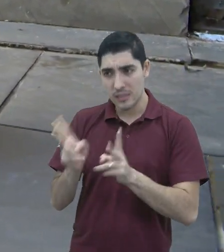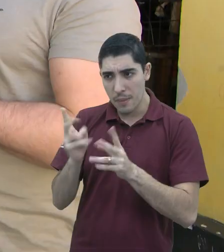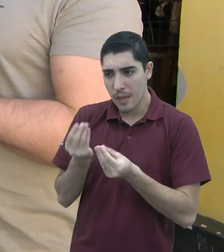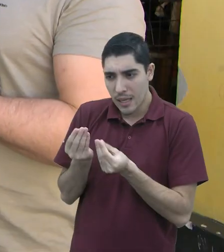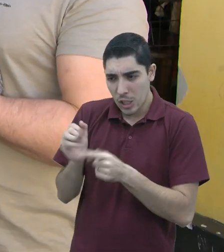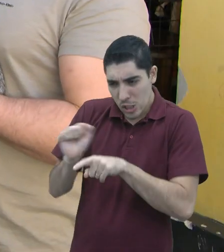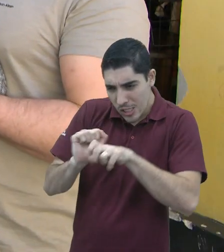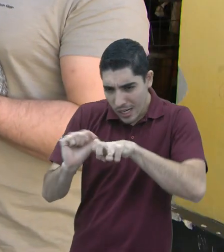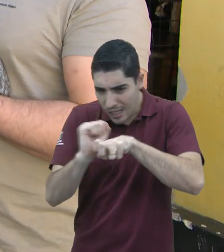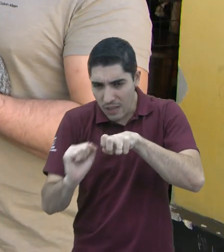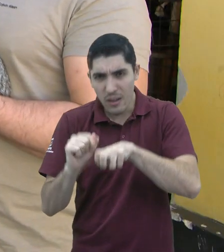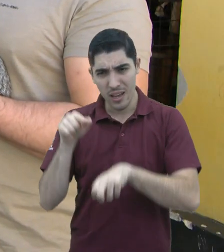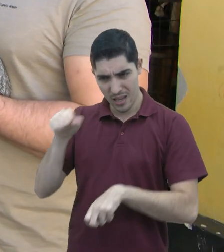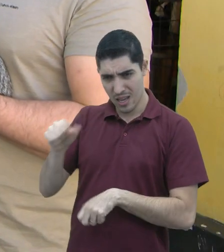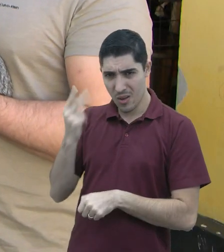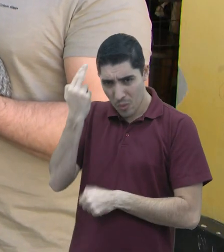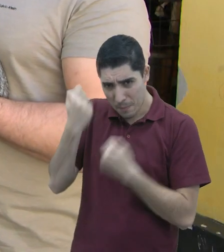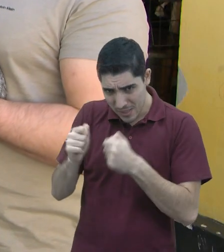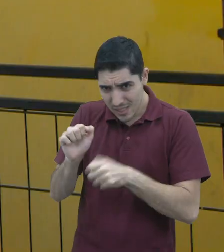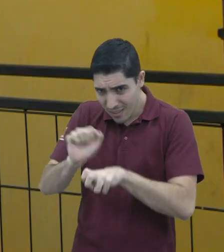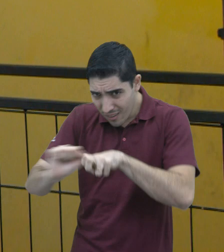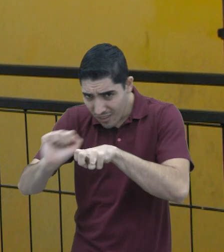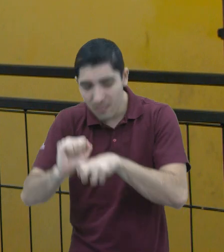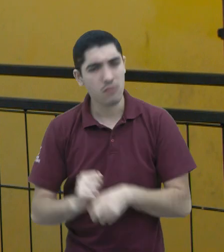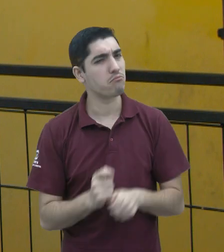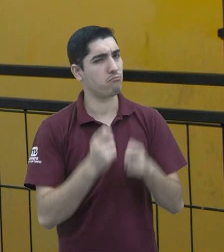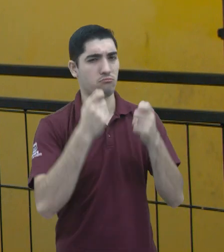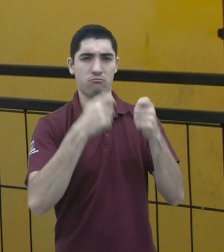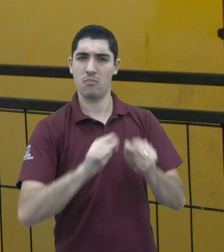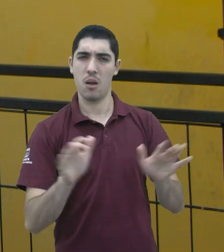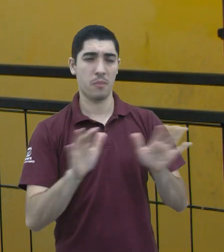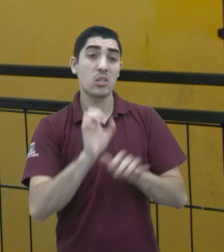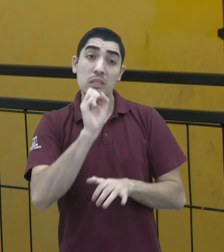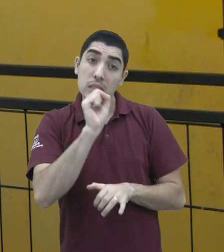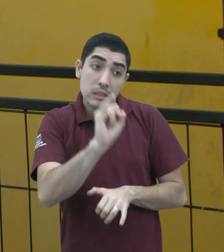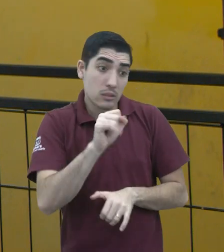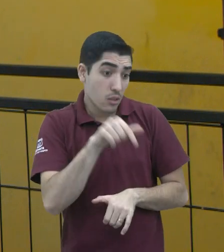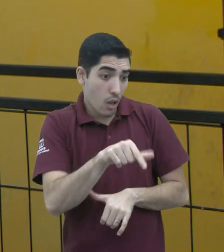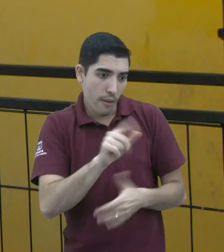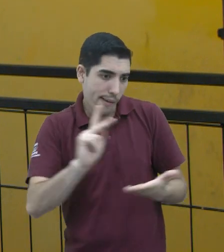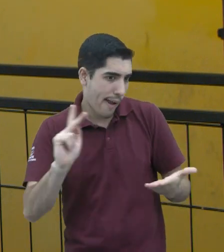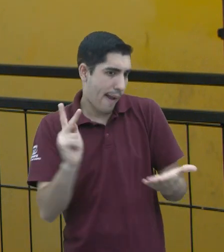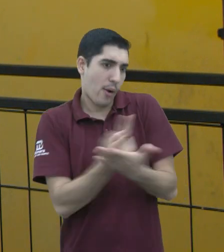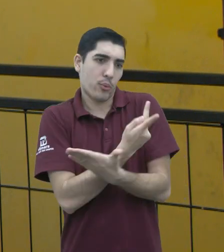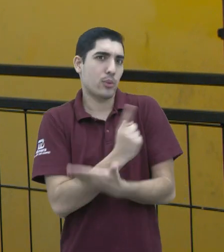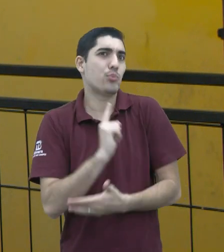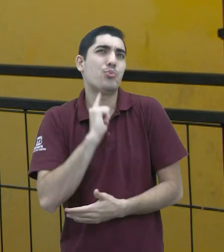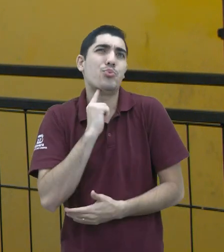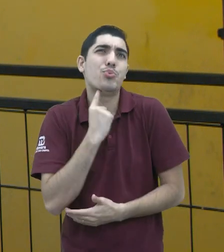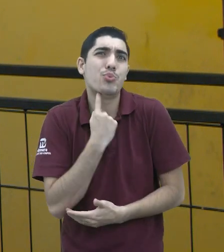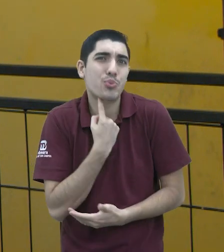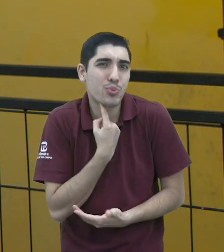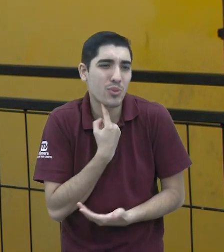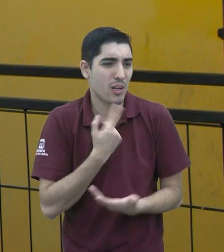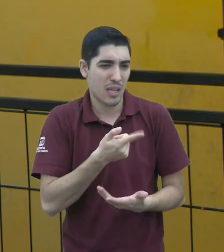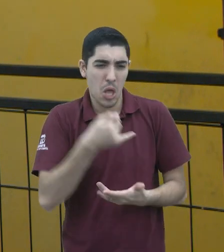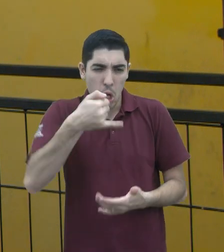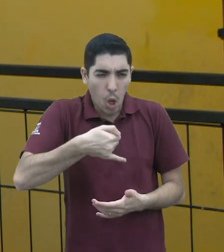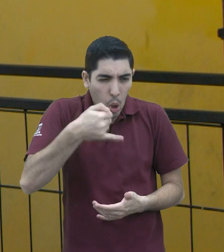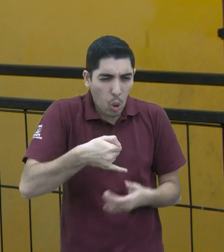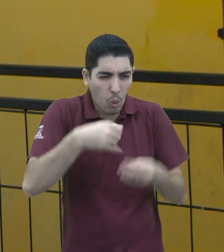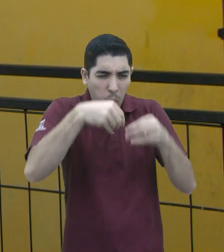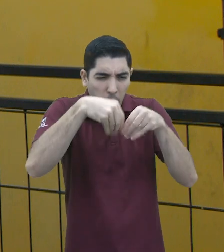pet shop. Precisa dar banho nesses bichos? Não tem necessidade. Só se acontecer alguma coisa que sujou